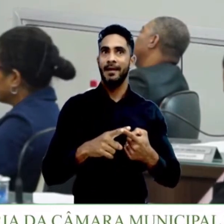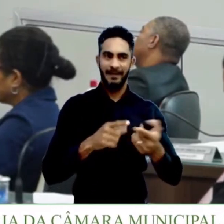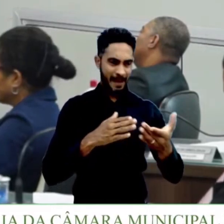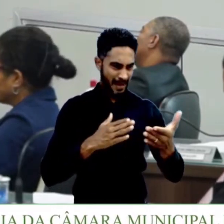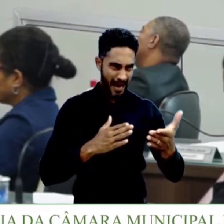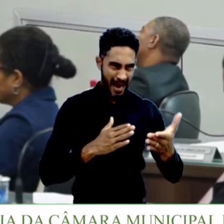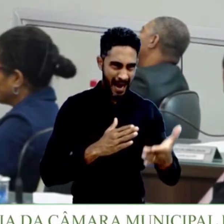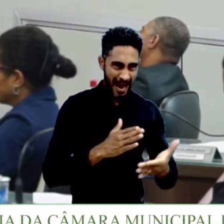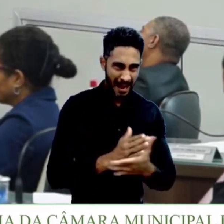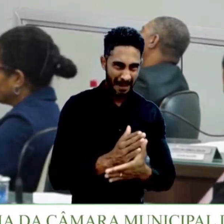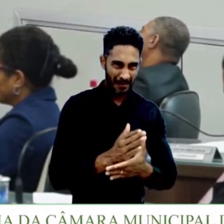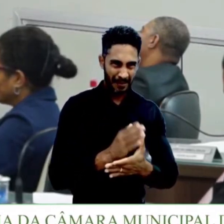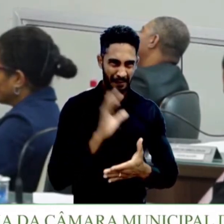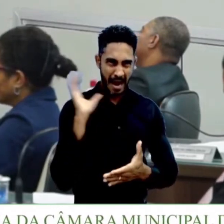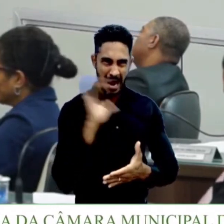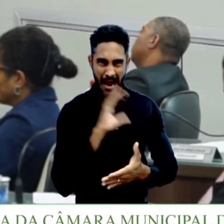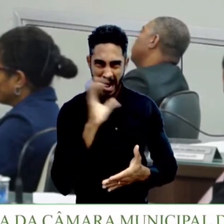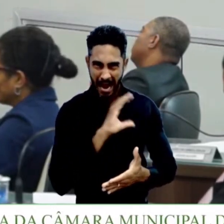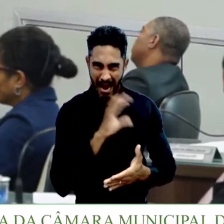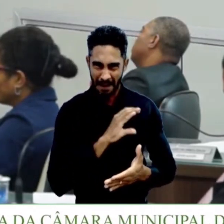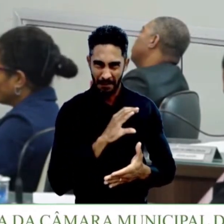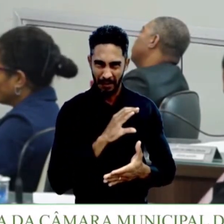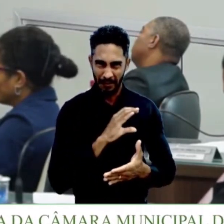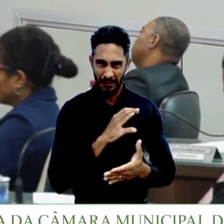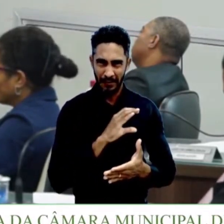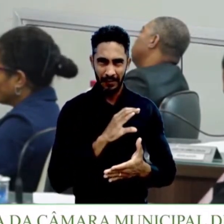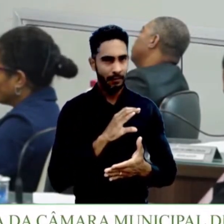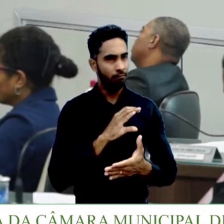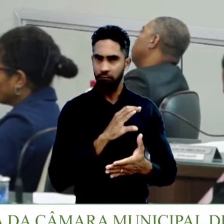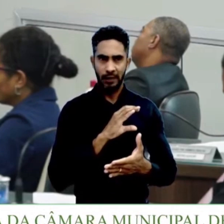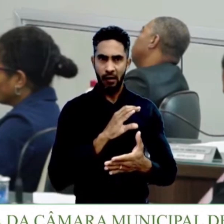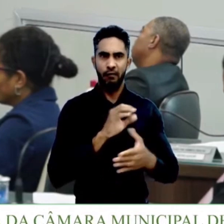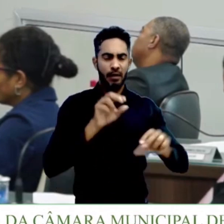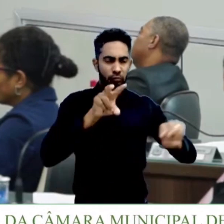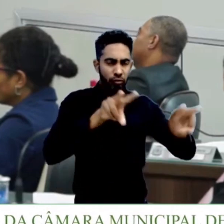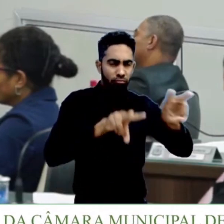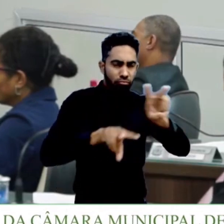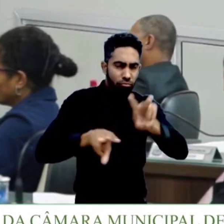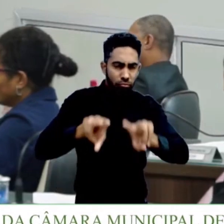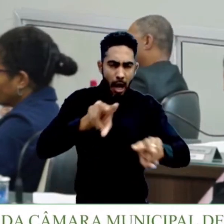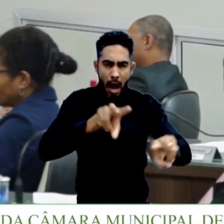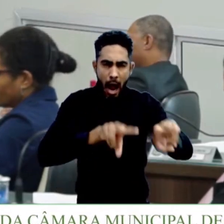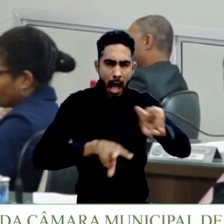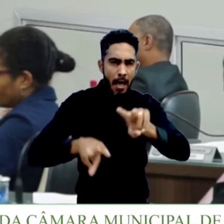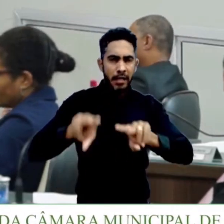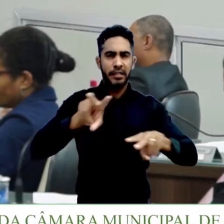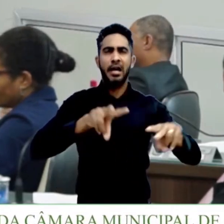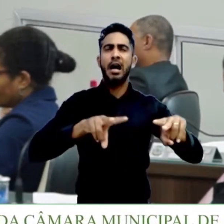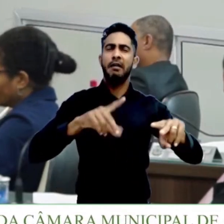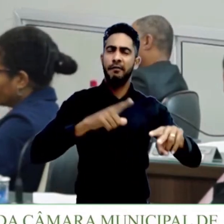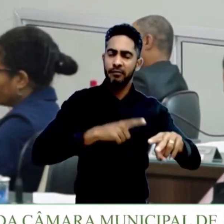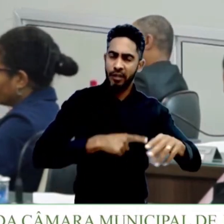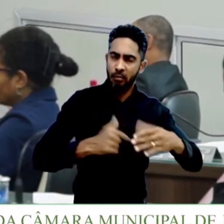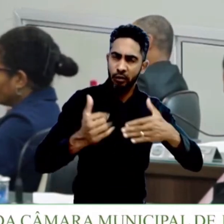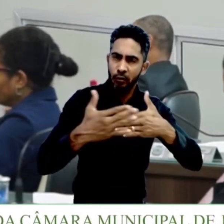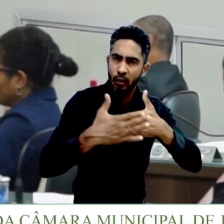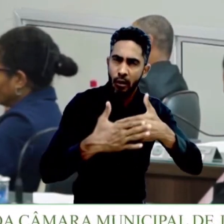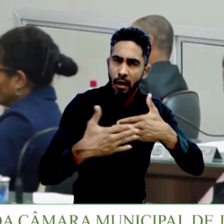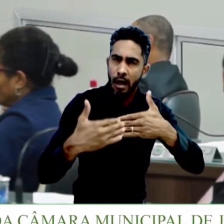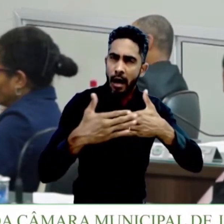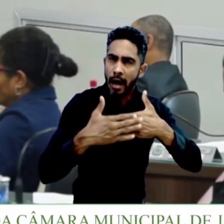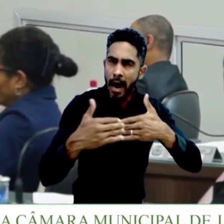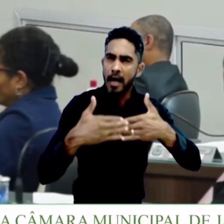aprovar nada com toque de caixa, nós vamos analisar, vamos zelar muito,